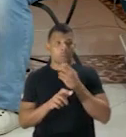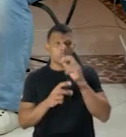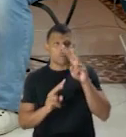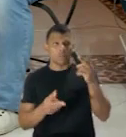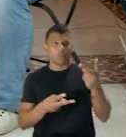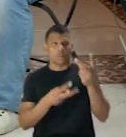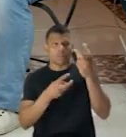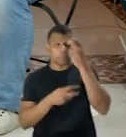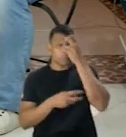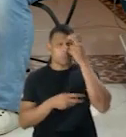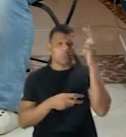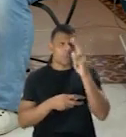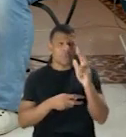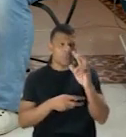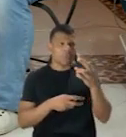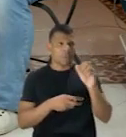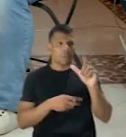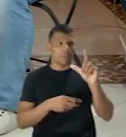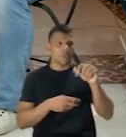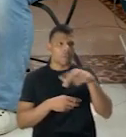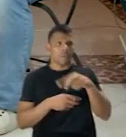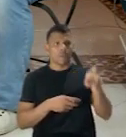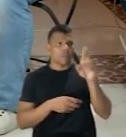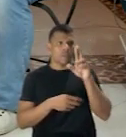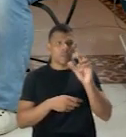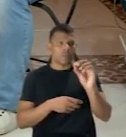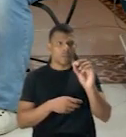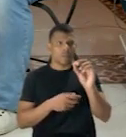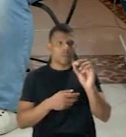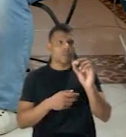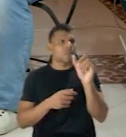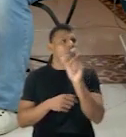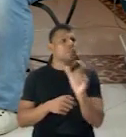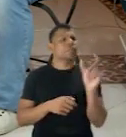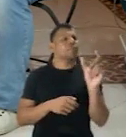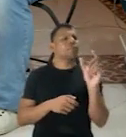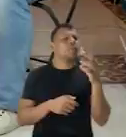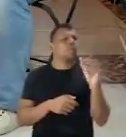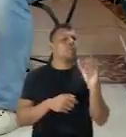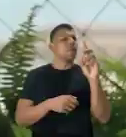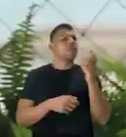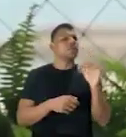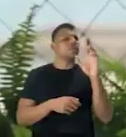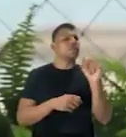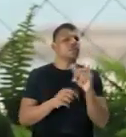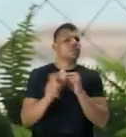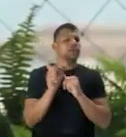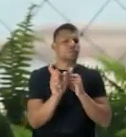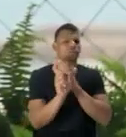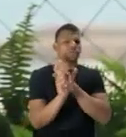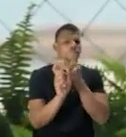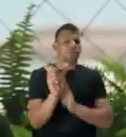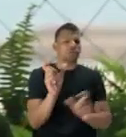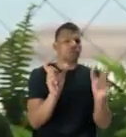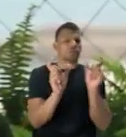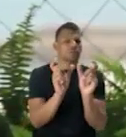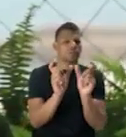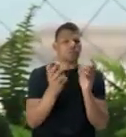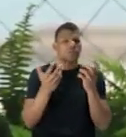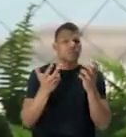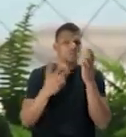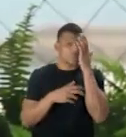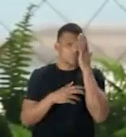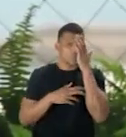de primeira, com sobrenome de madeira.